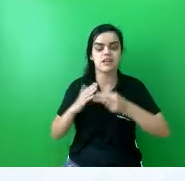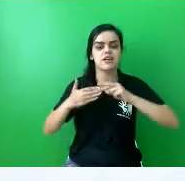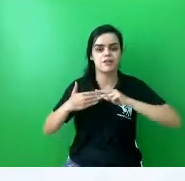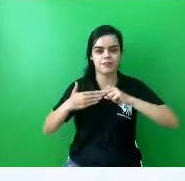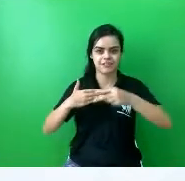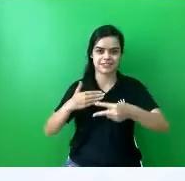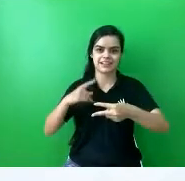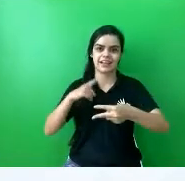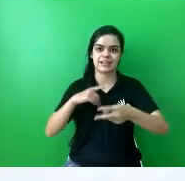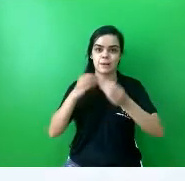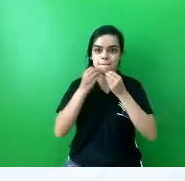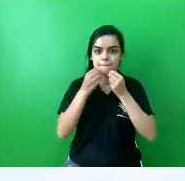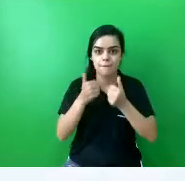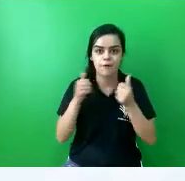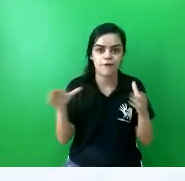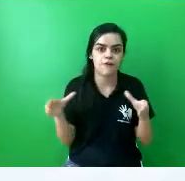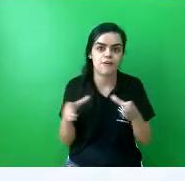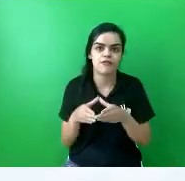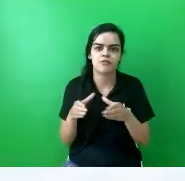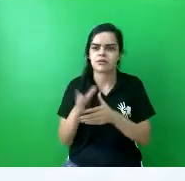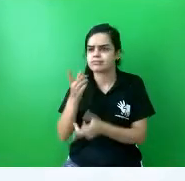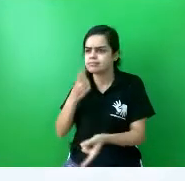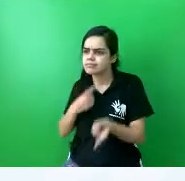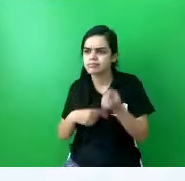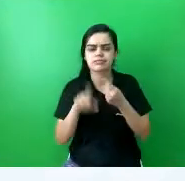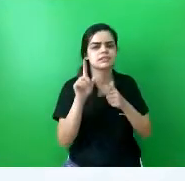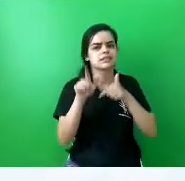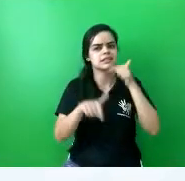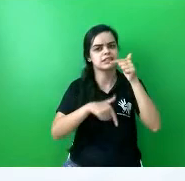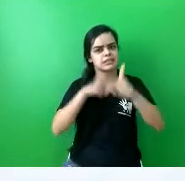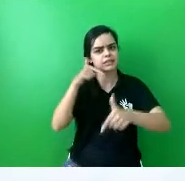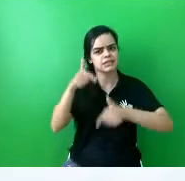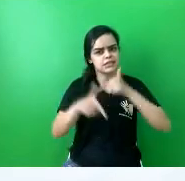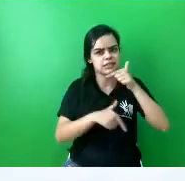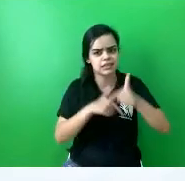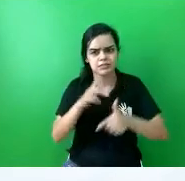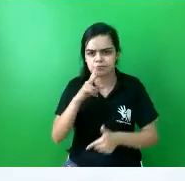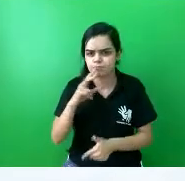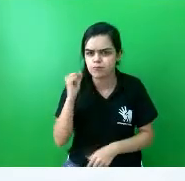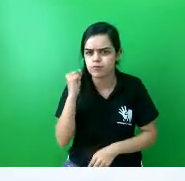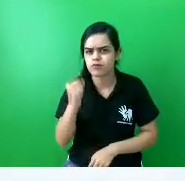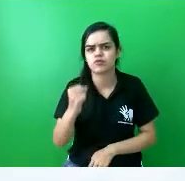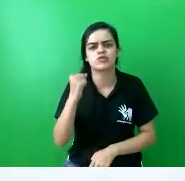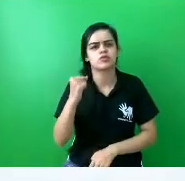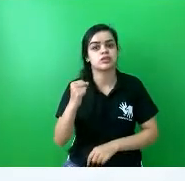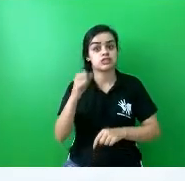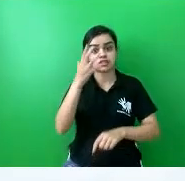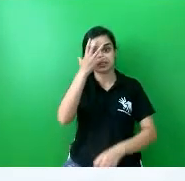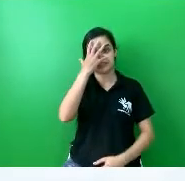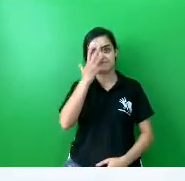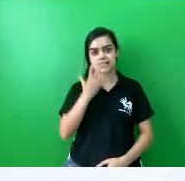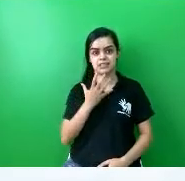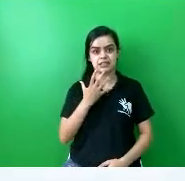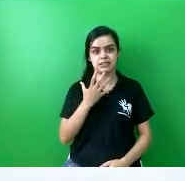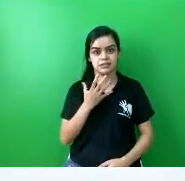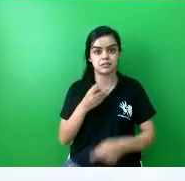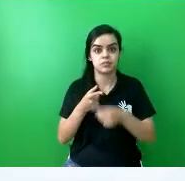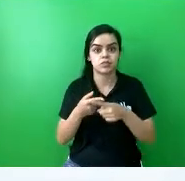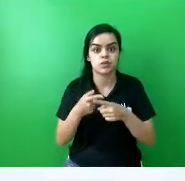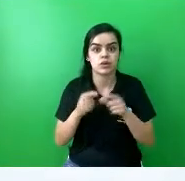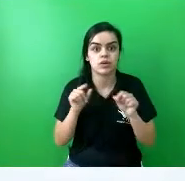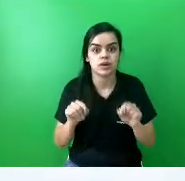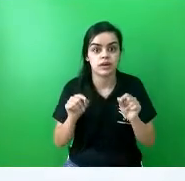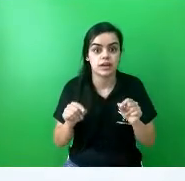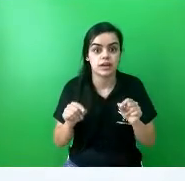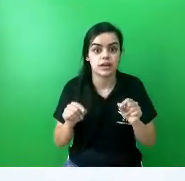né? Uma equipe eficiente, trabalhando firme, de forma séria. Porque para